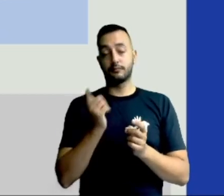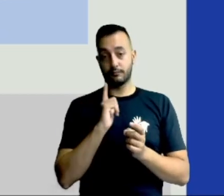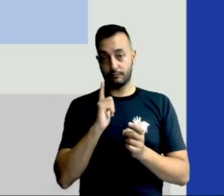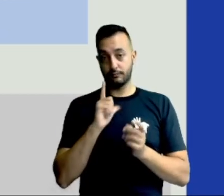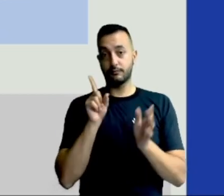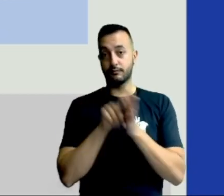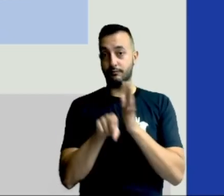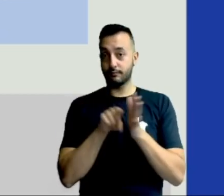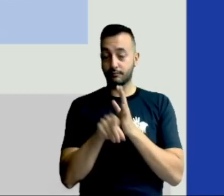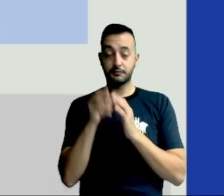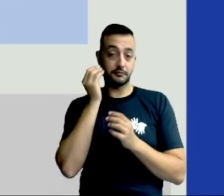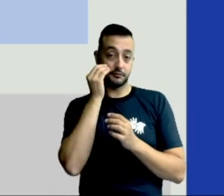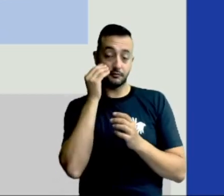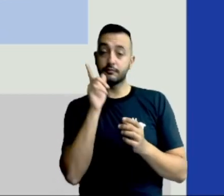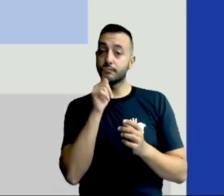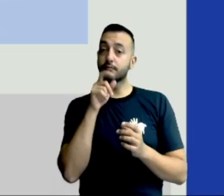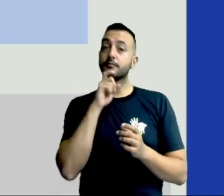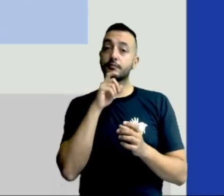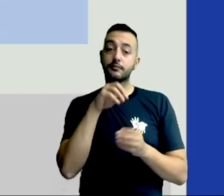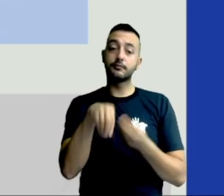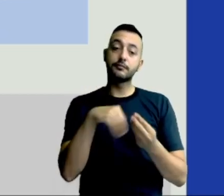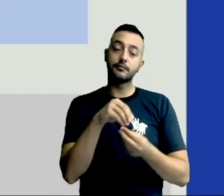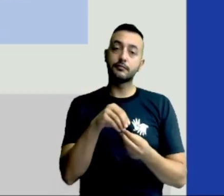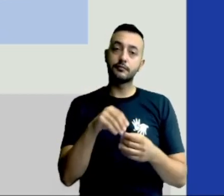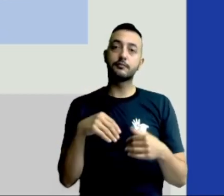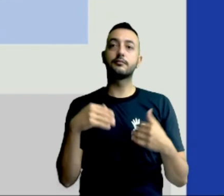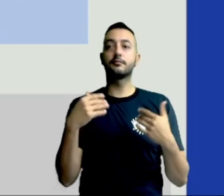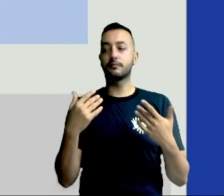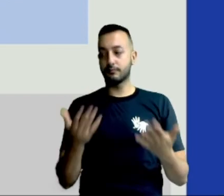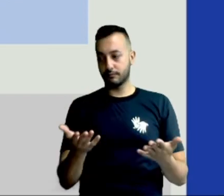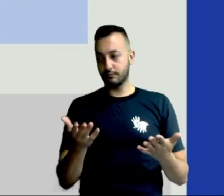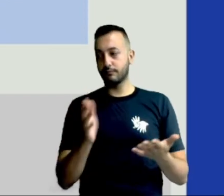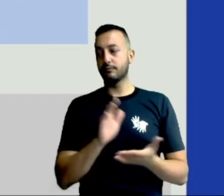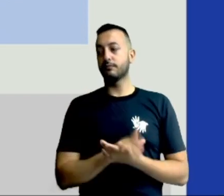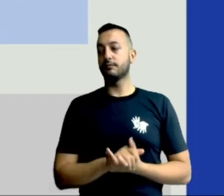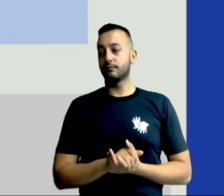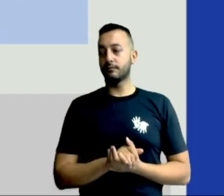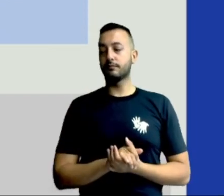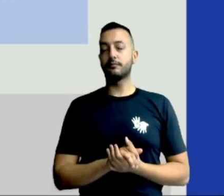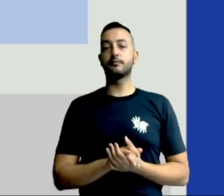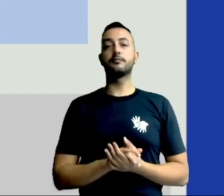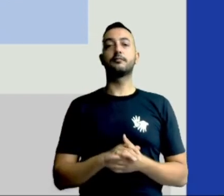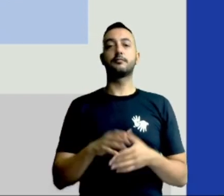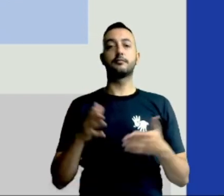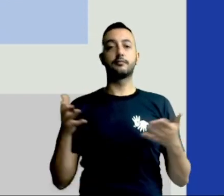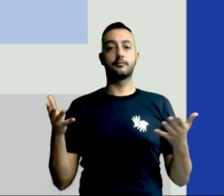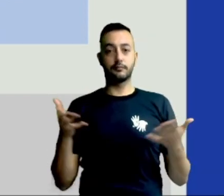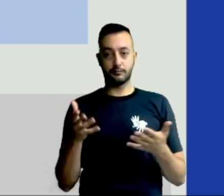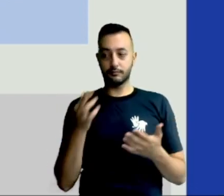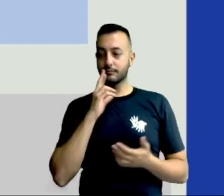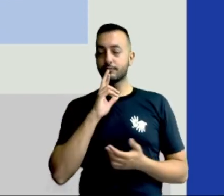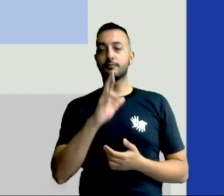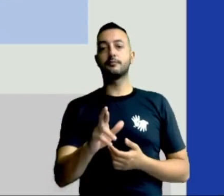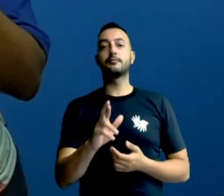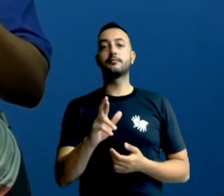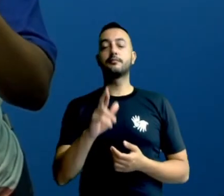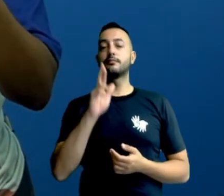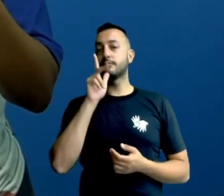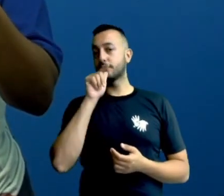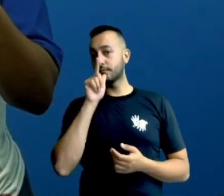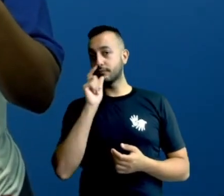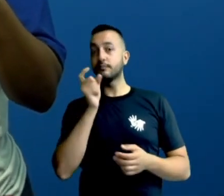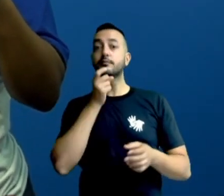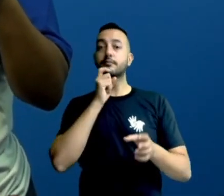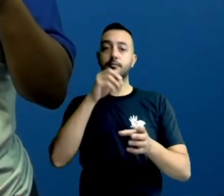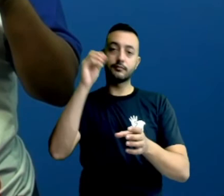que tipo de mistura é a água com gelo. Pois vejam só, vamos para a nossa resposta. A